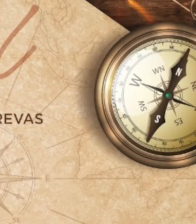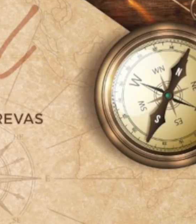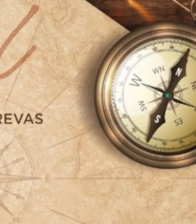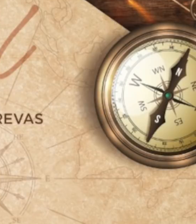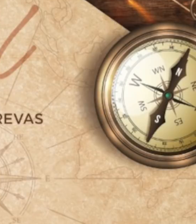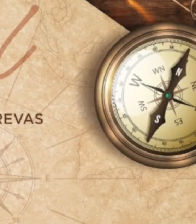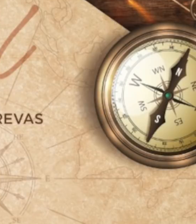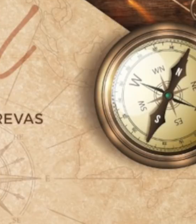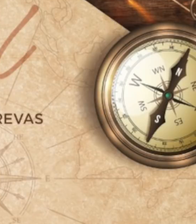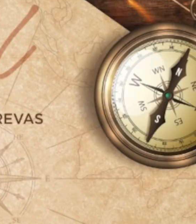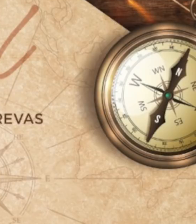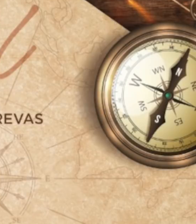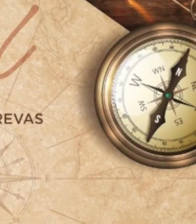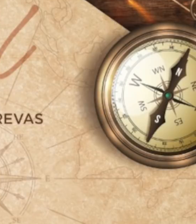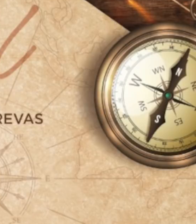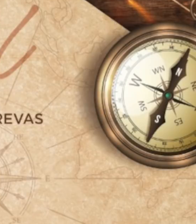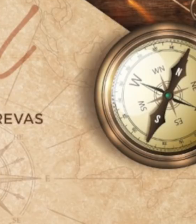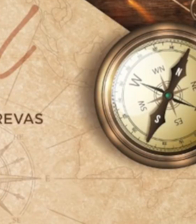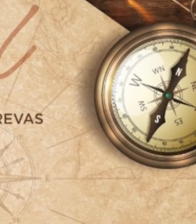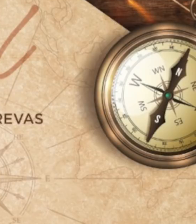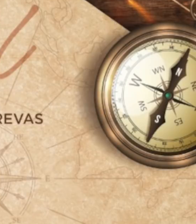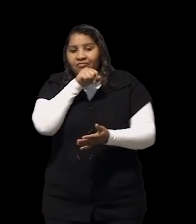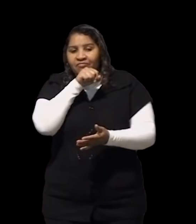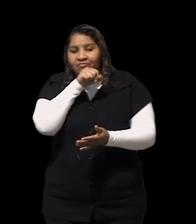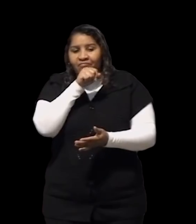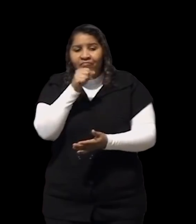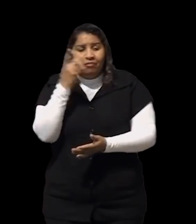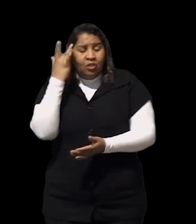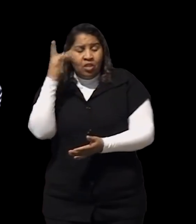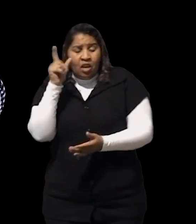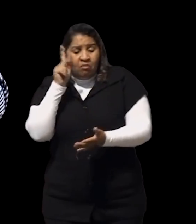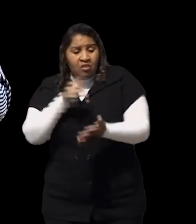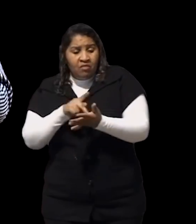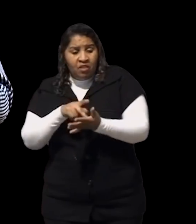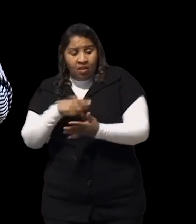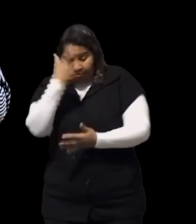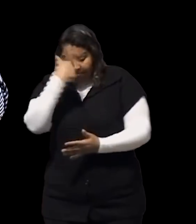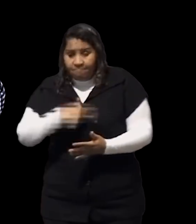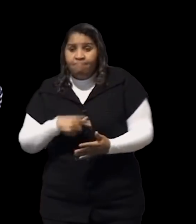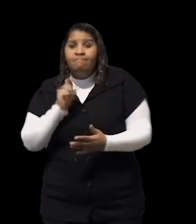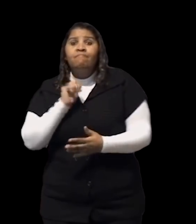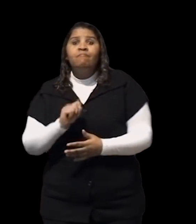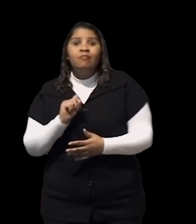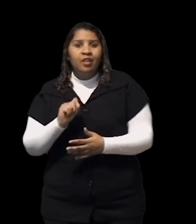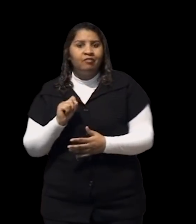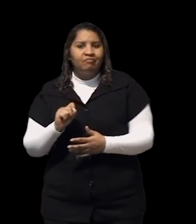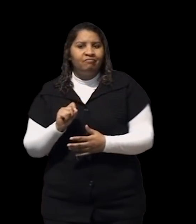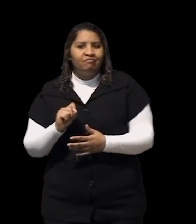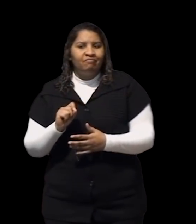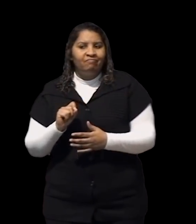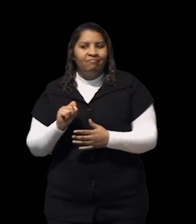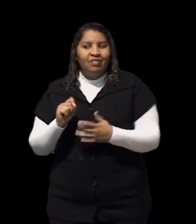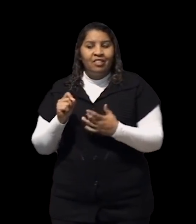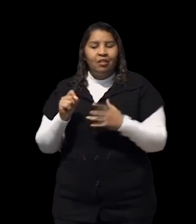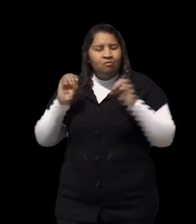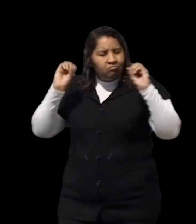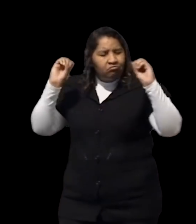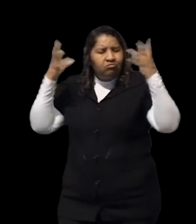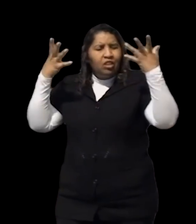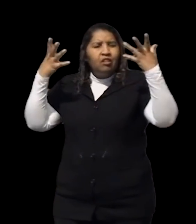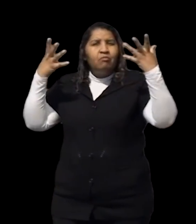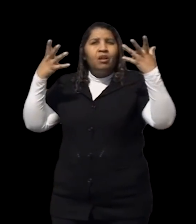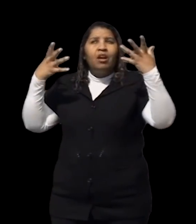quem eles são e fala sobre o mundo espiritual celebrar a volta de gente que está